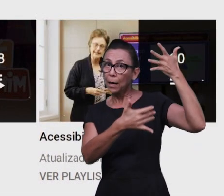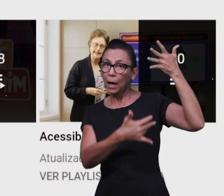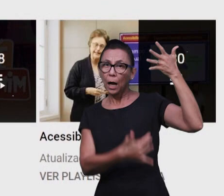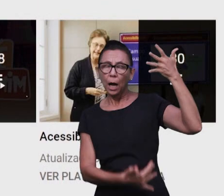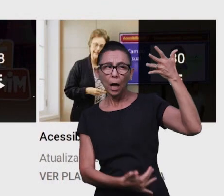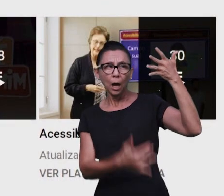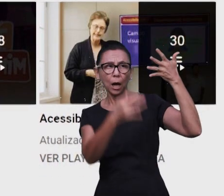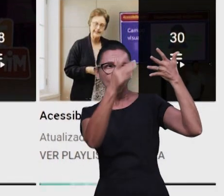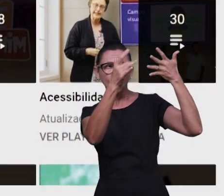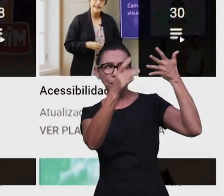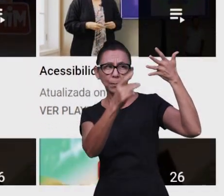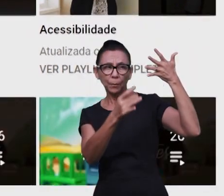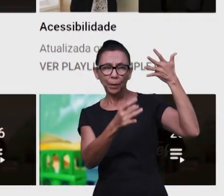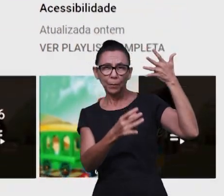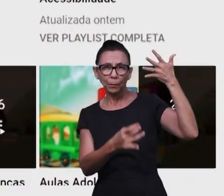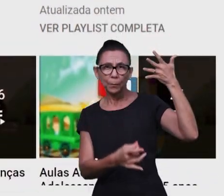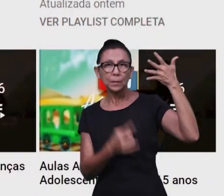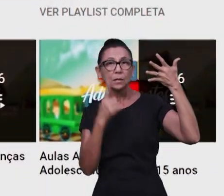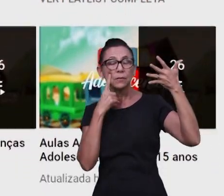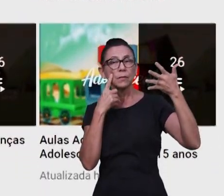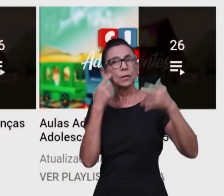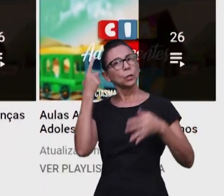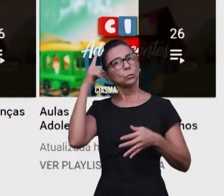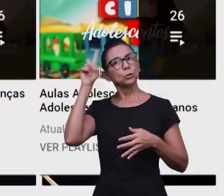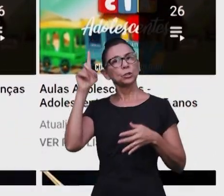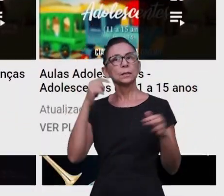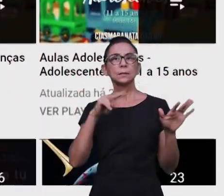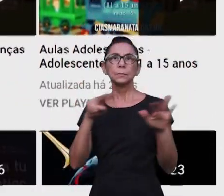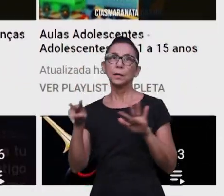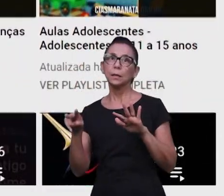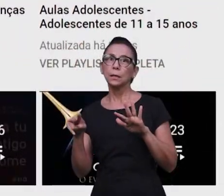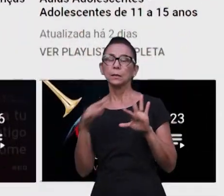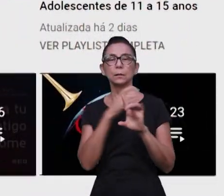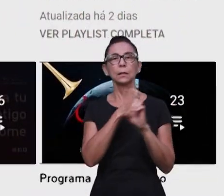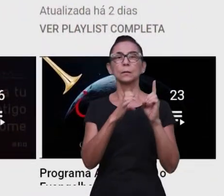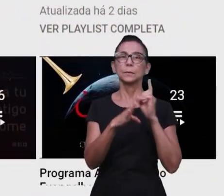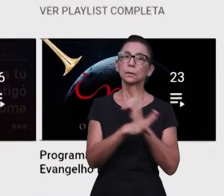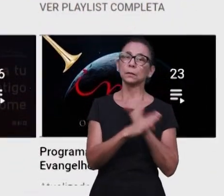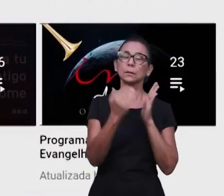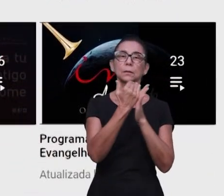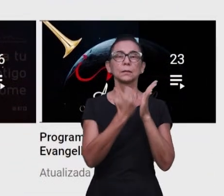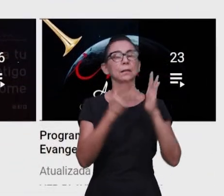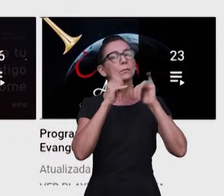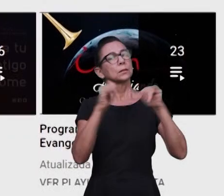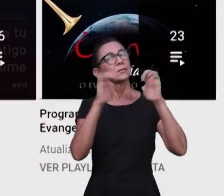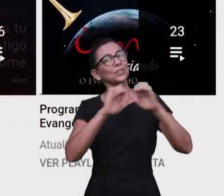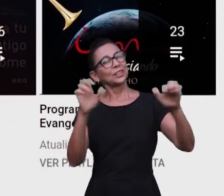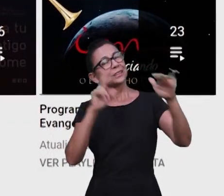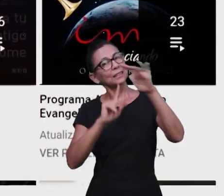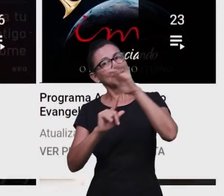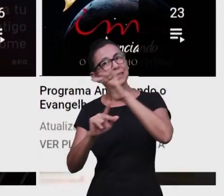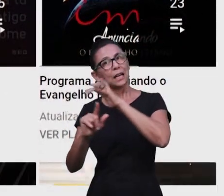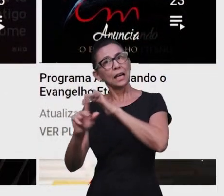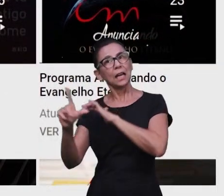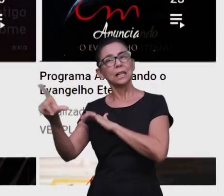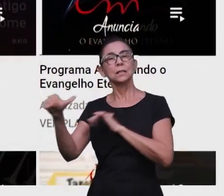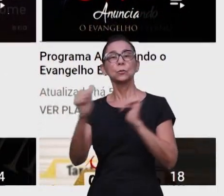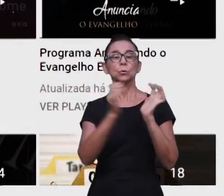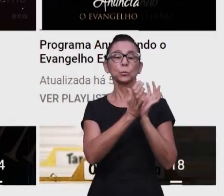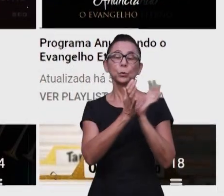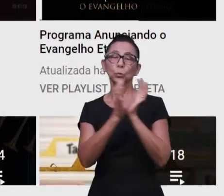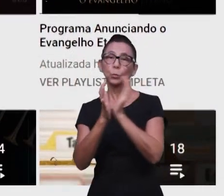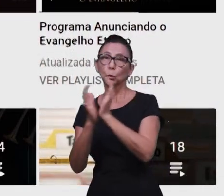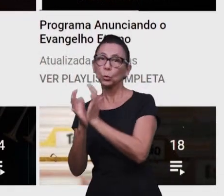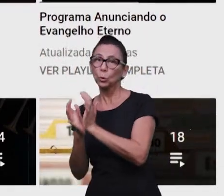está organizado pelos dias da semana, EBDs, programa anunciando o Evangelho Eterno, aula das